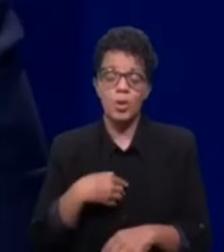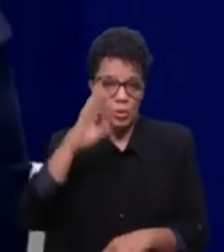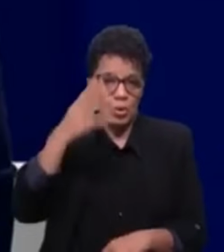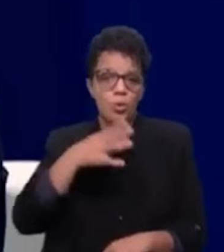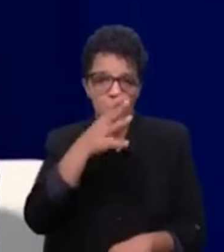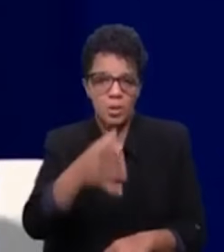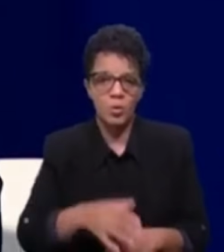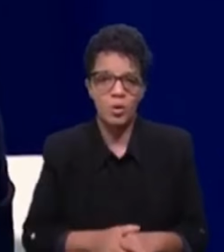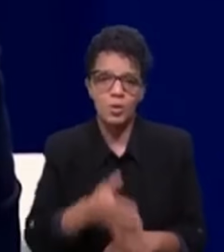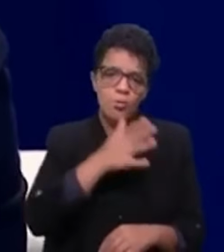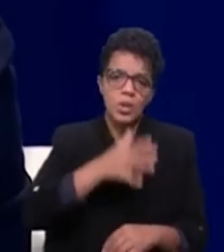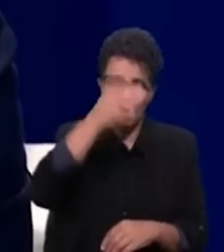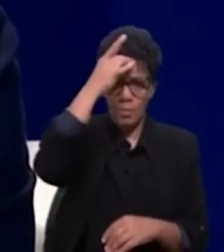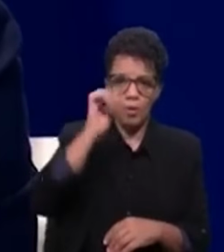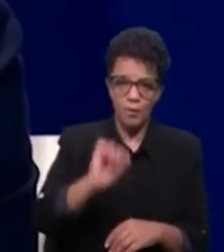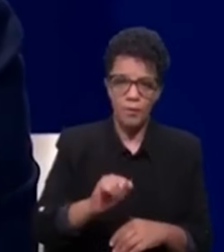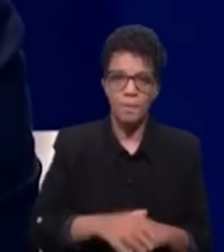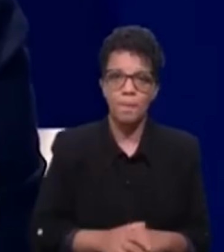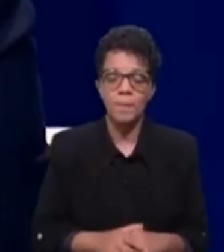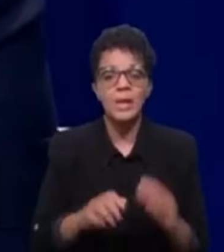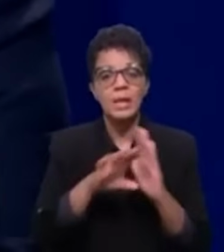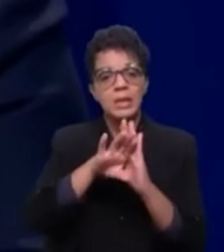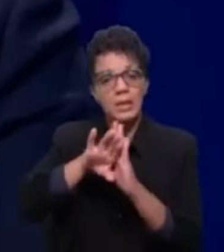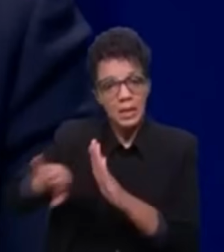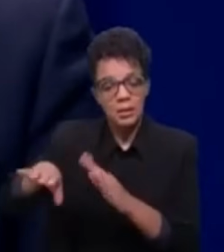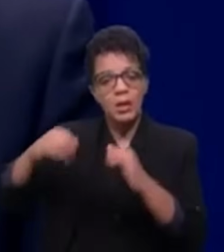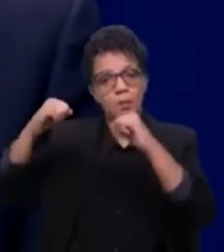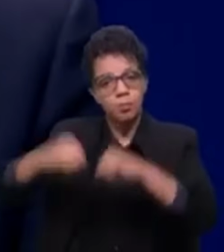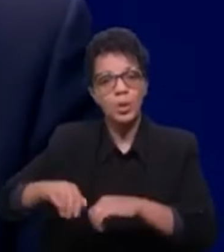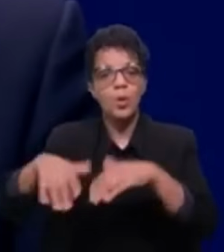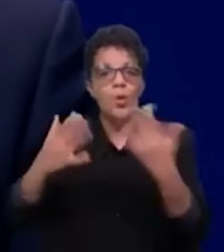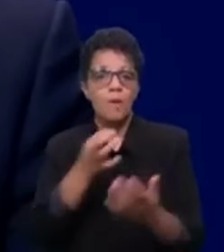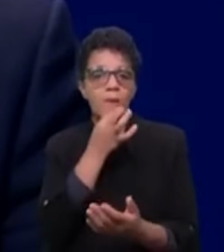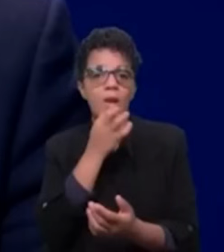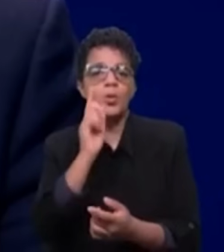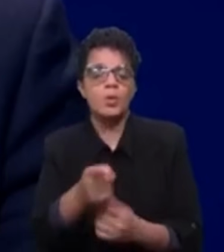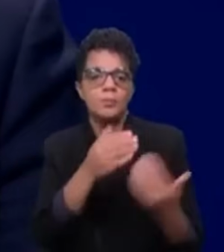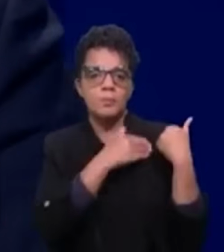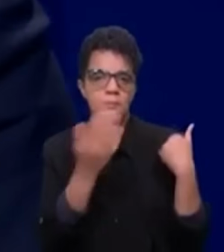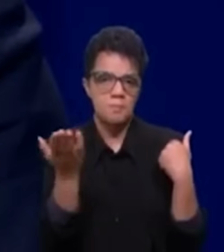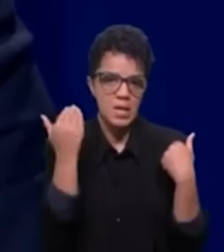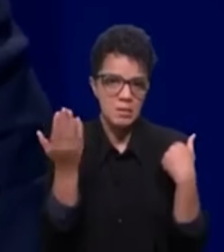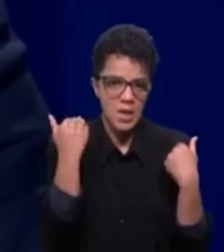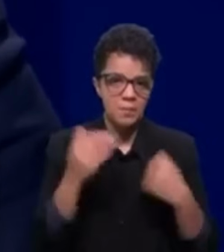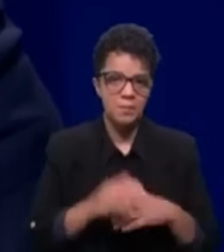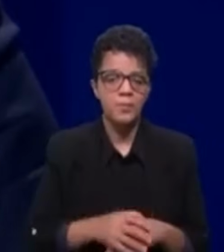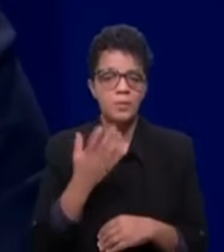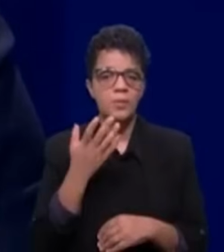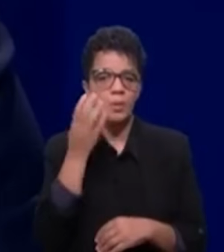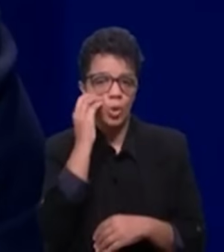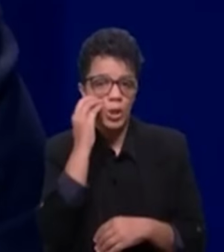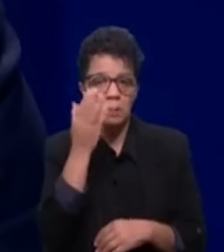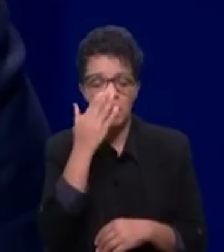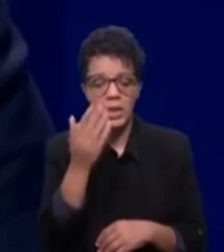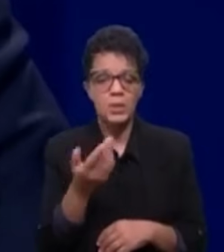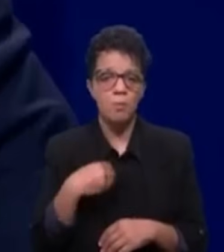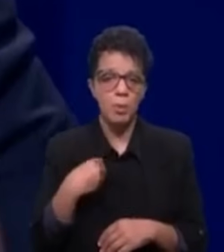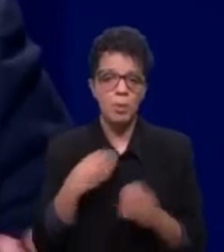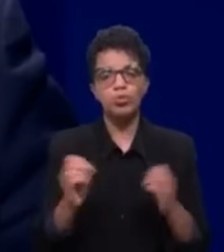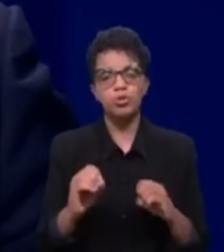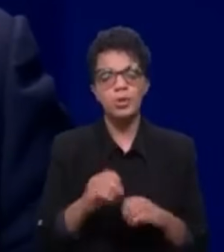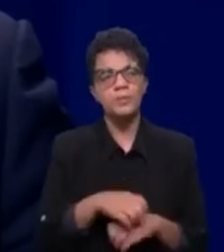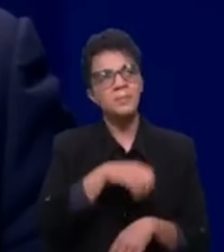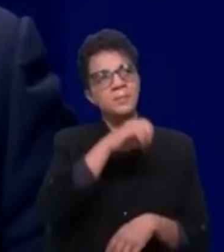digo ou há convergência à direita ou estamos a falar de tremenda irresponsabilidade Portanto o luí Montenegro parece não se preocupar com isso